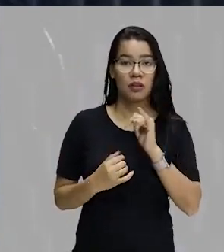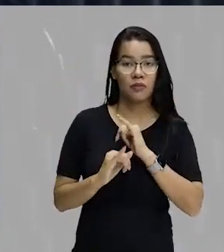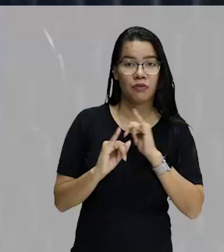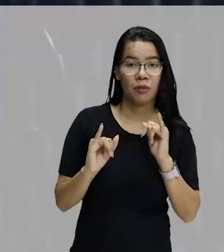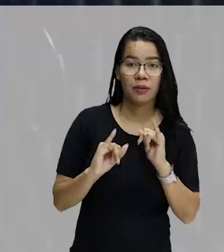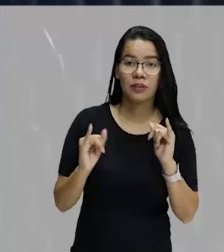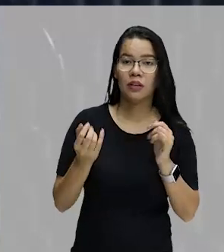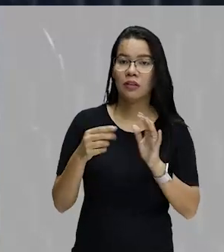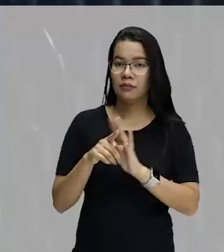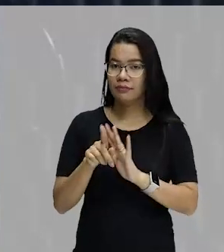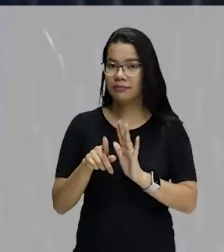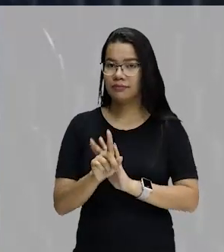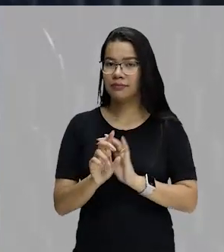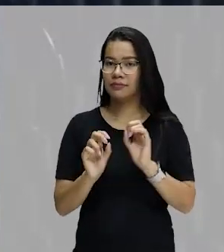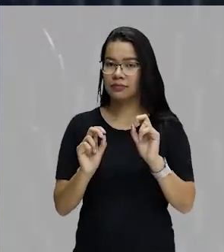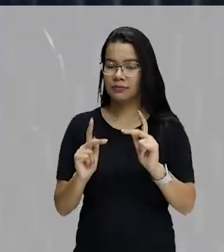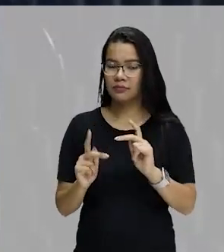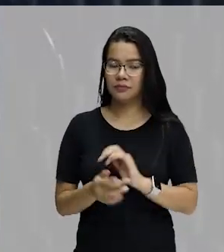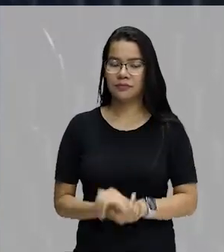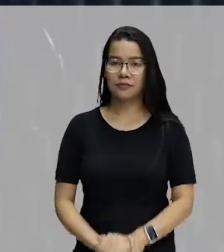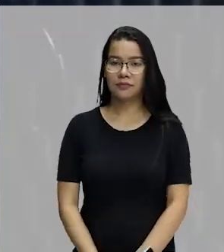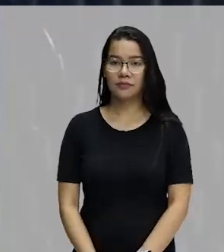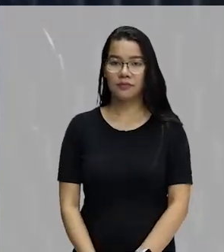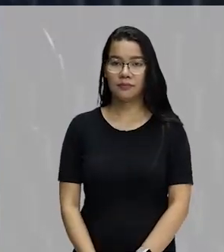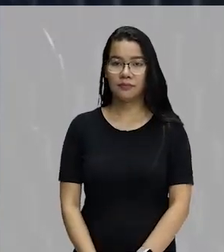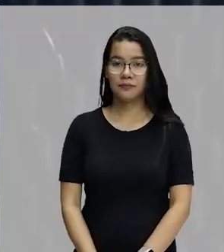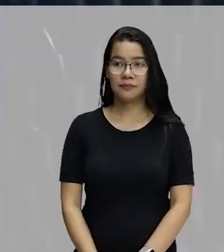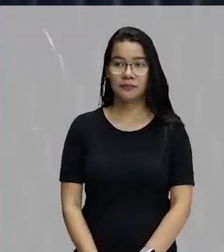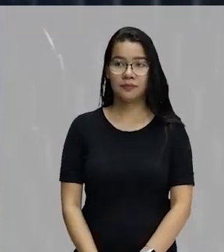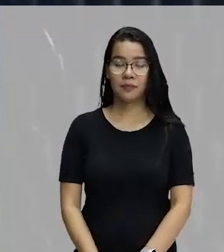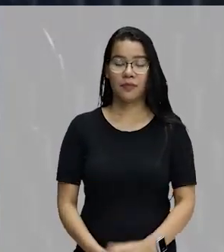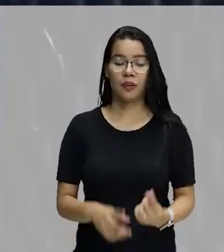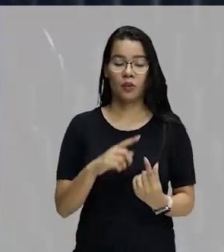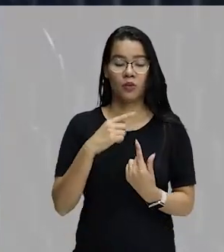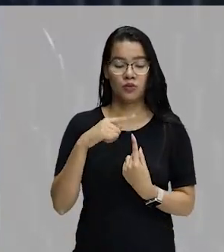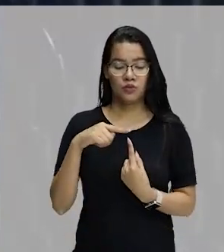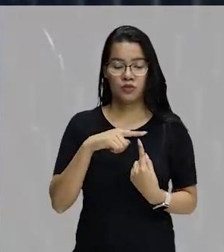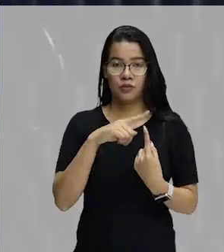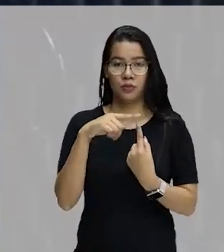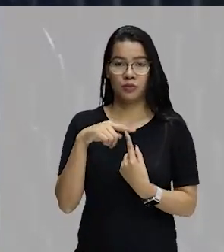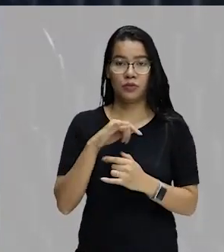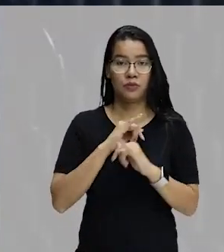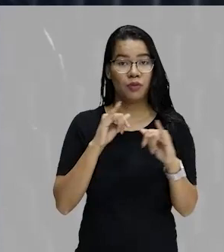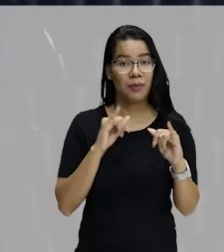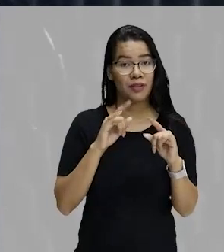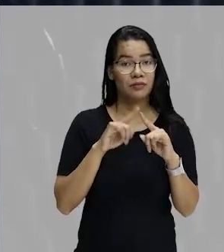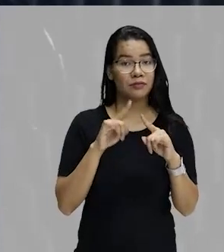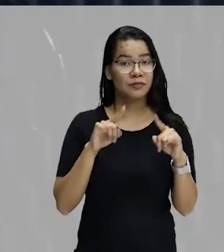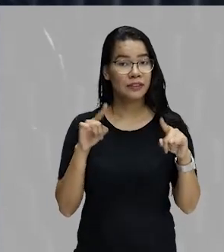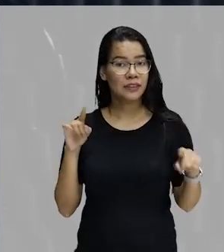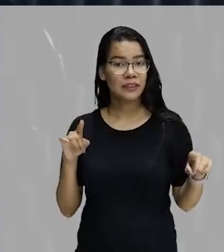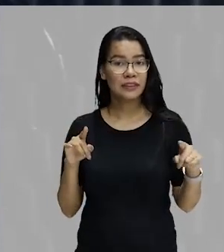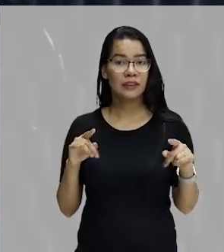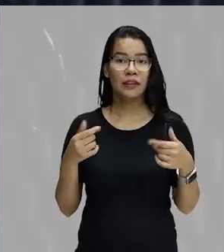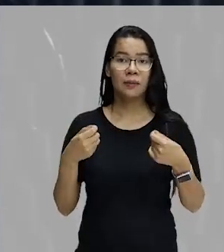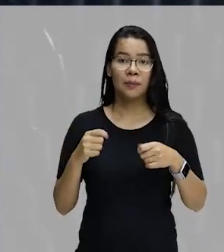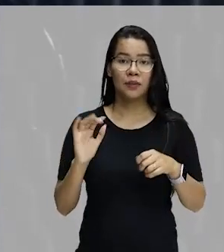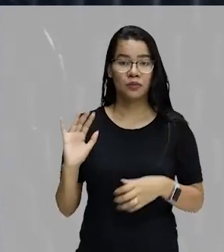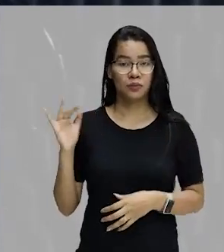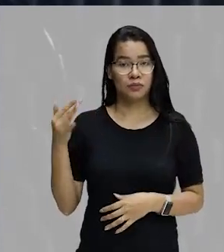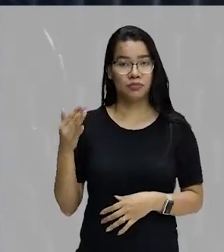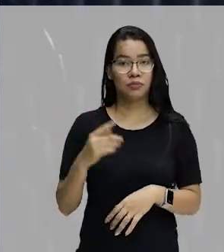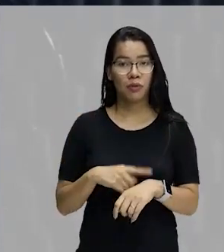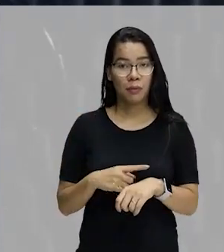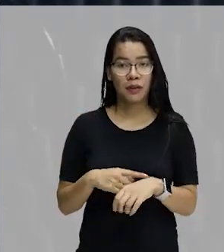específica. Em inglês, são palavras com WH. Os tipos de informação, eles variam de acordo com a circunstância. Então, eu